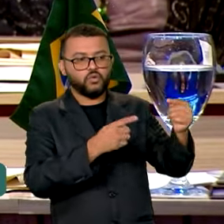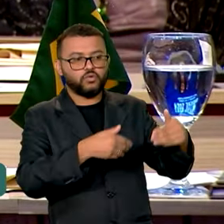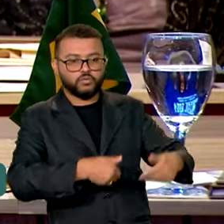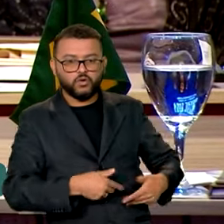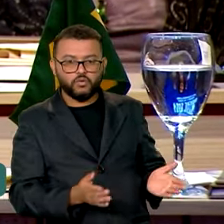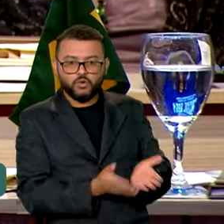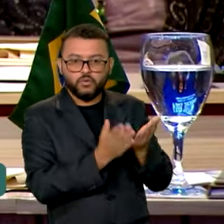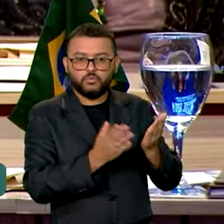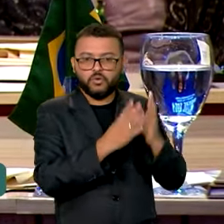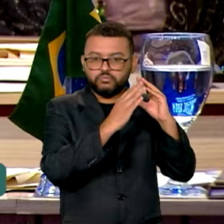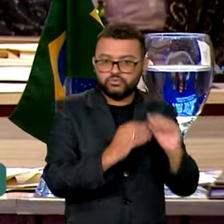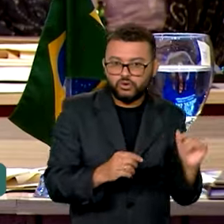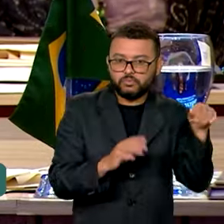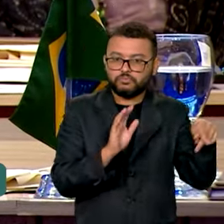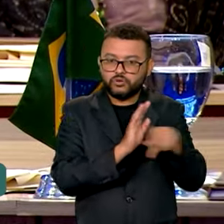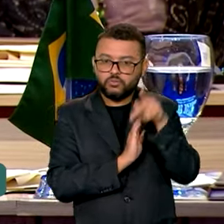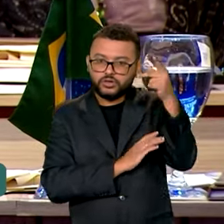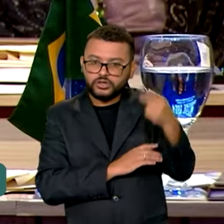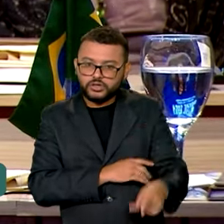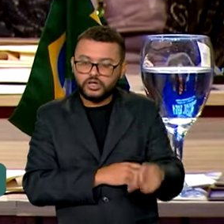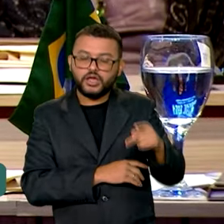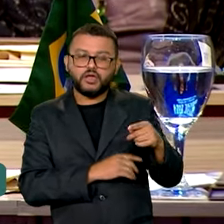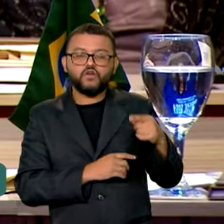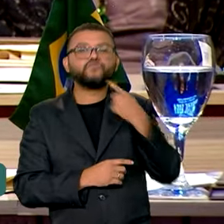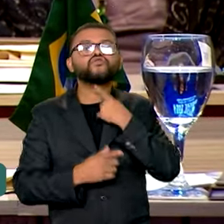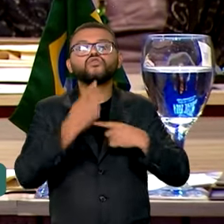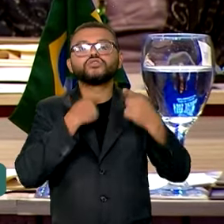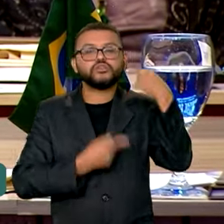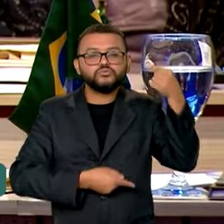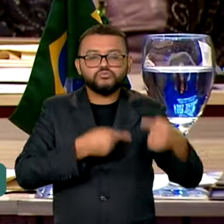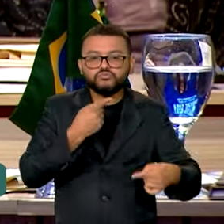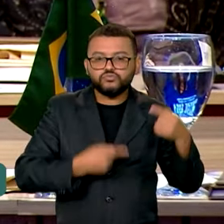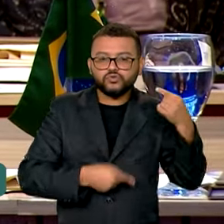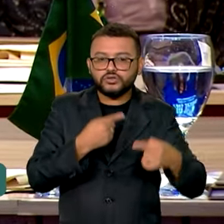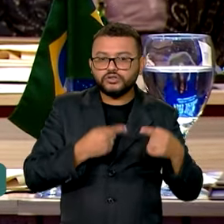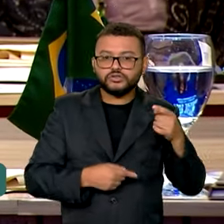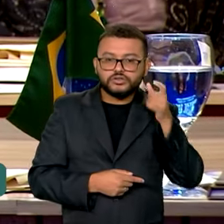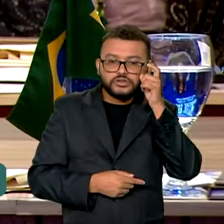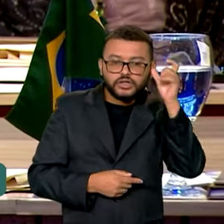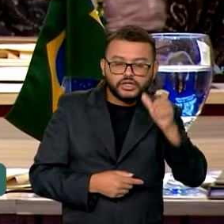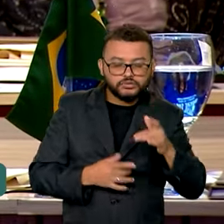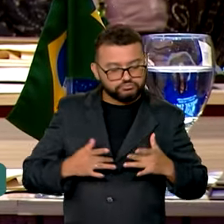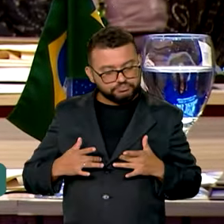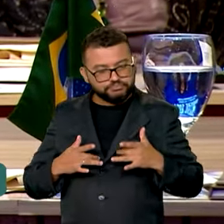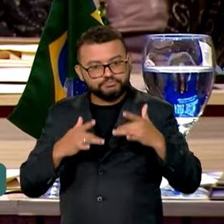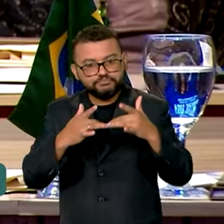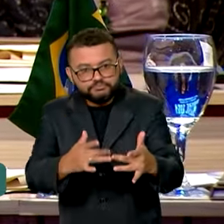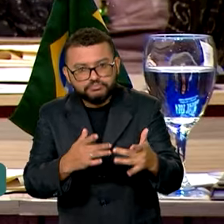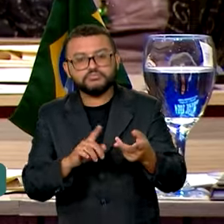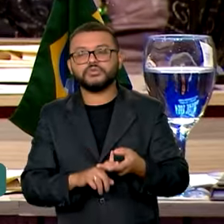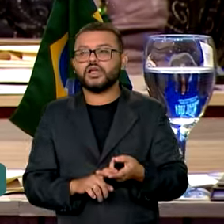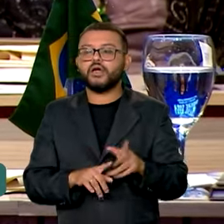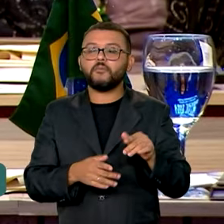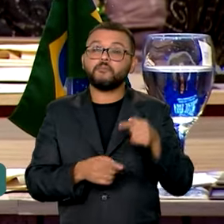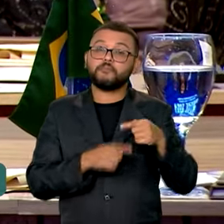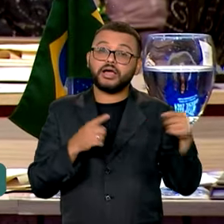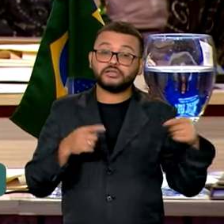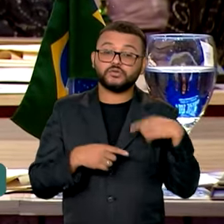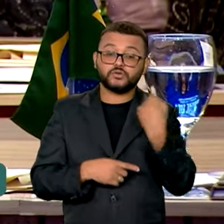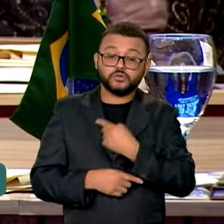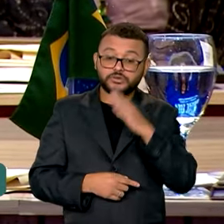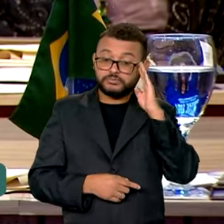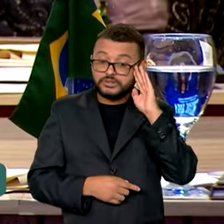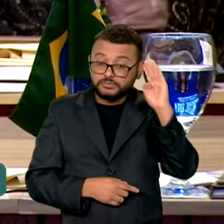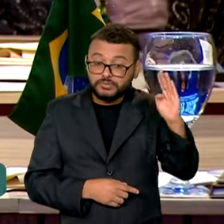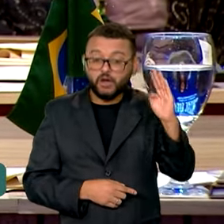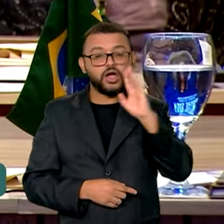a Pobreza nasce dessa vontade política e desse espírito de solidariedade. Ela será um dos